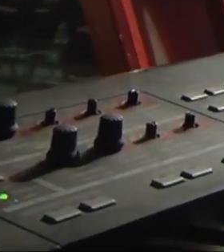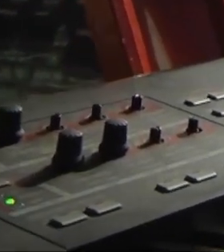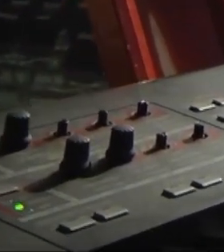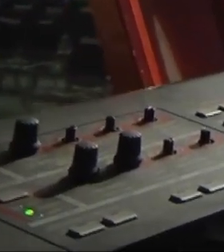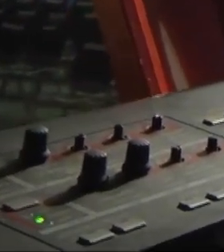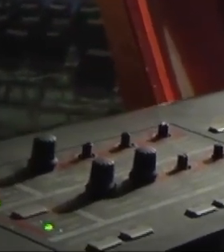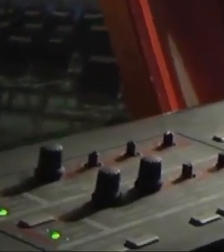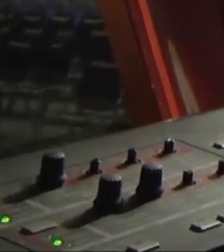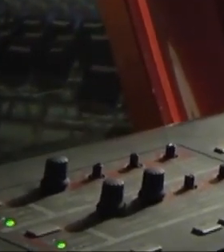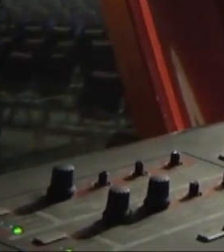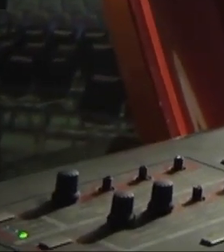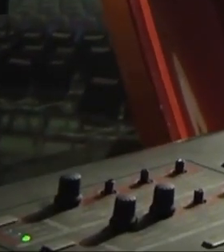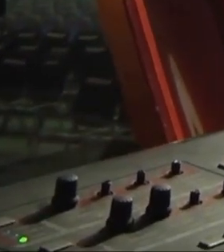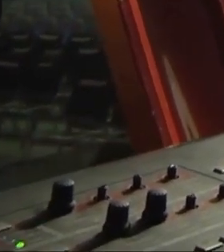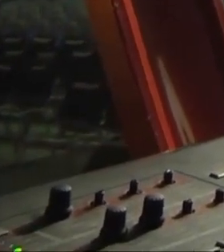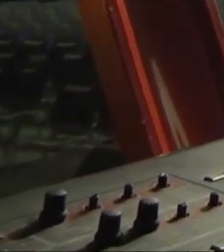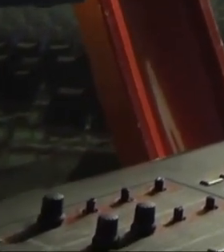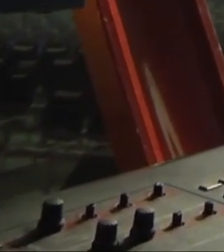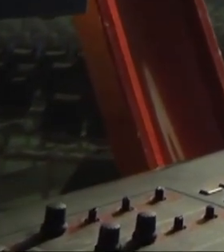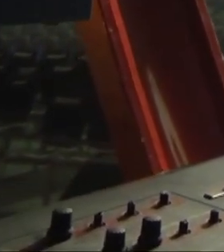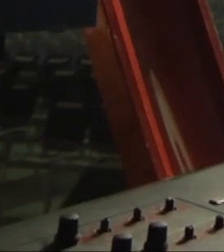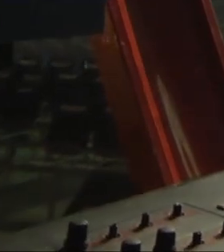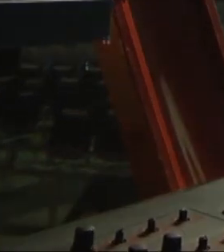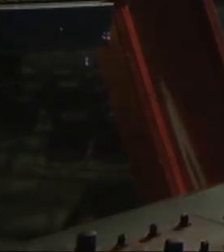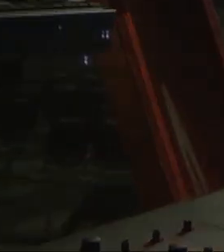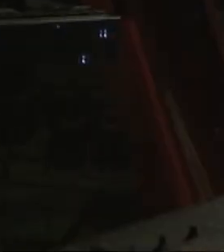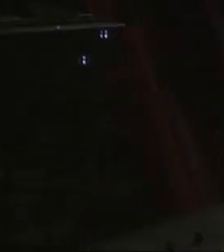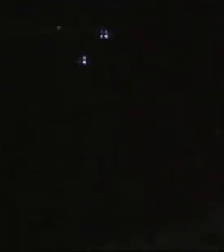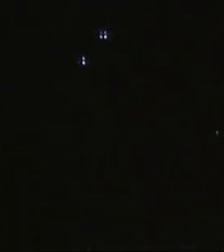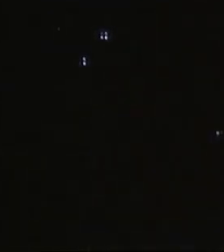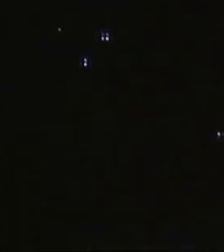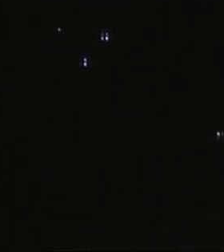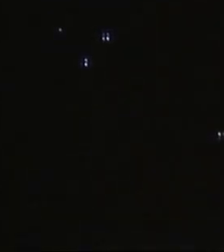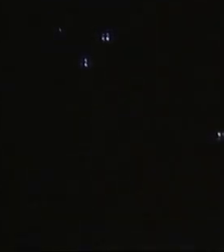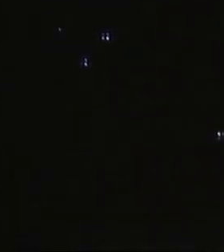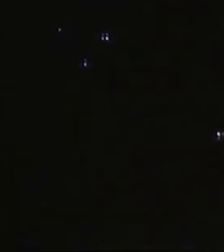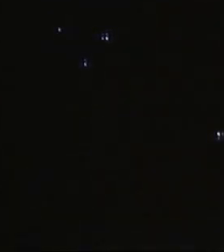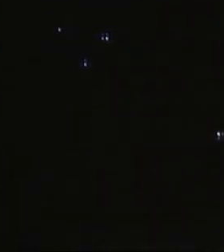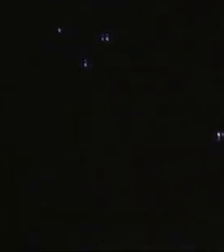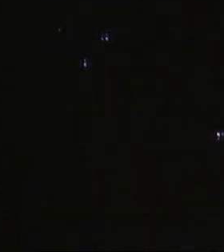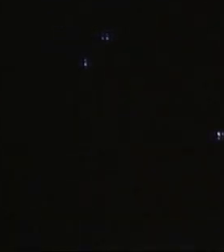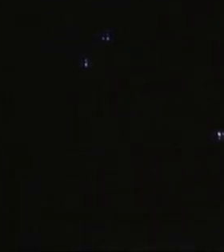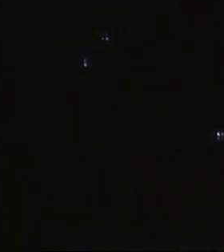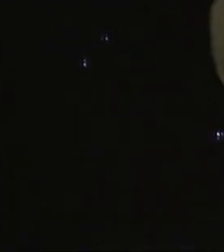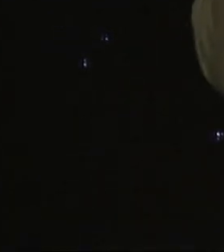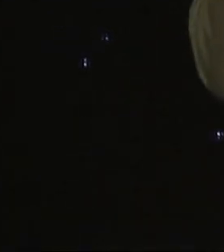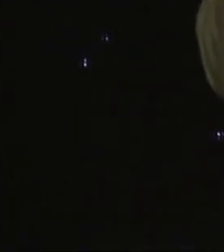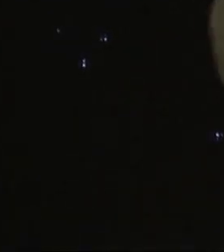Te agradecemos, Jesus.